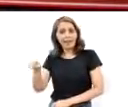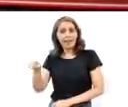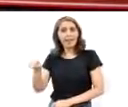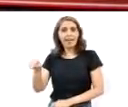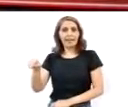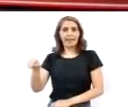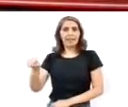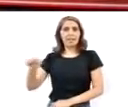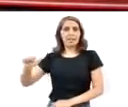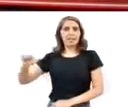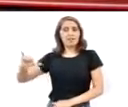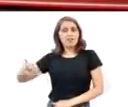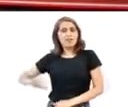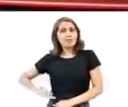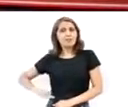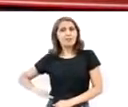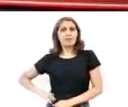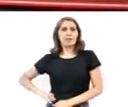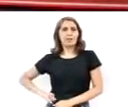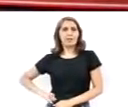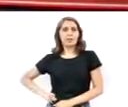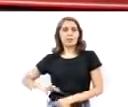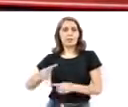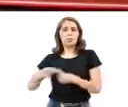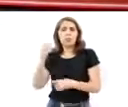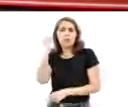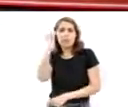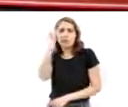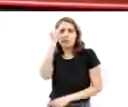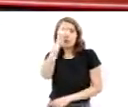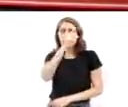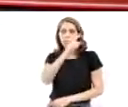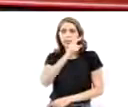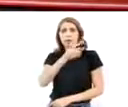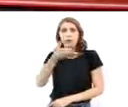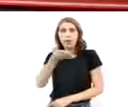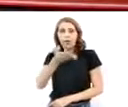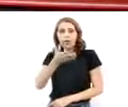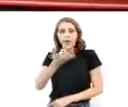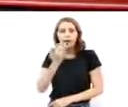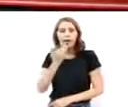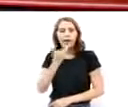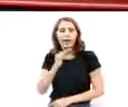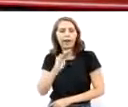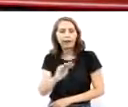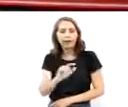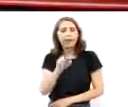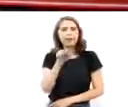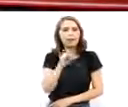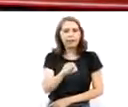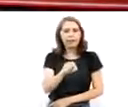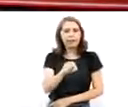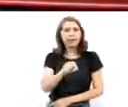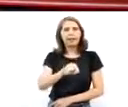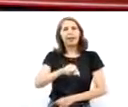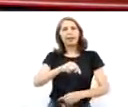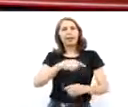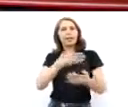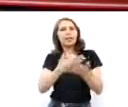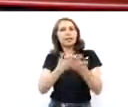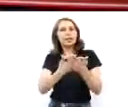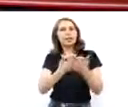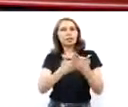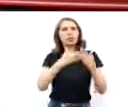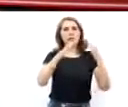criança sofreu mais. É claro que a criança que estuda na escola particular e está tendo aula remota, híbrida, no